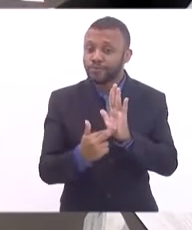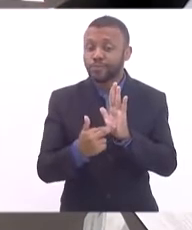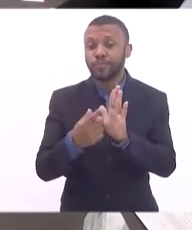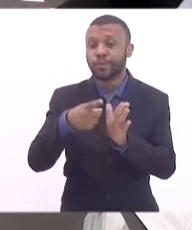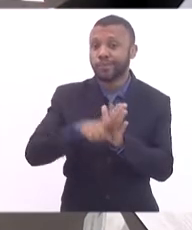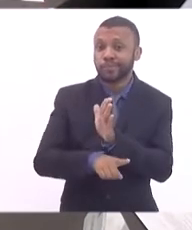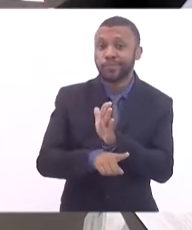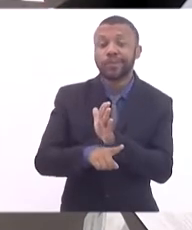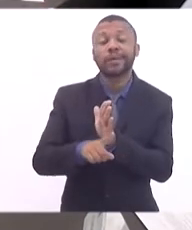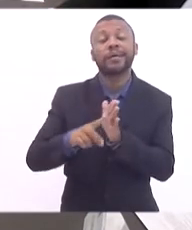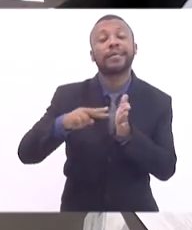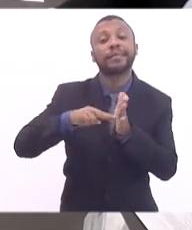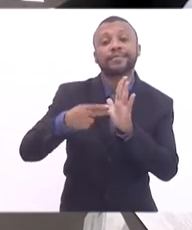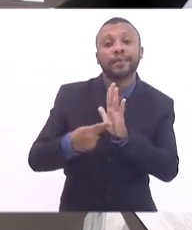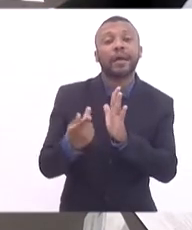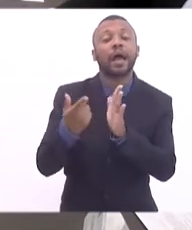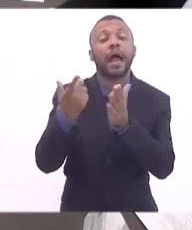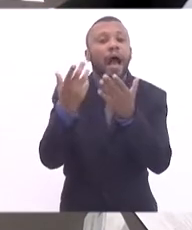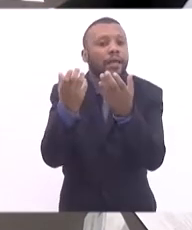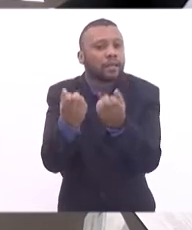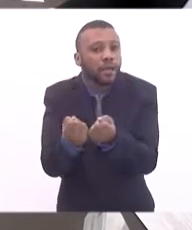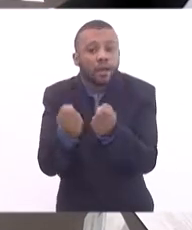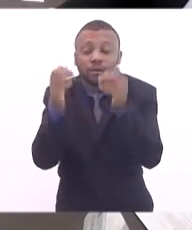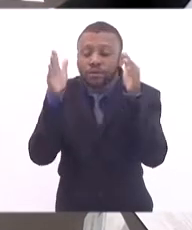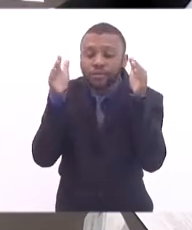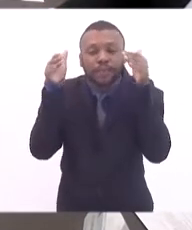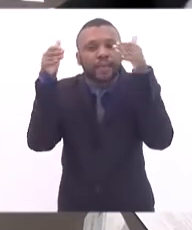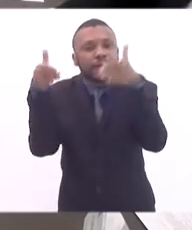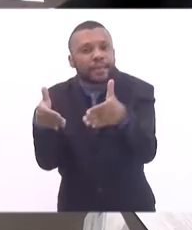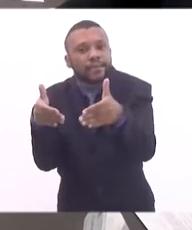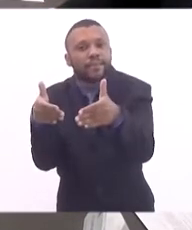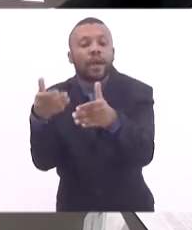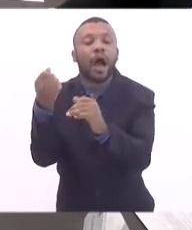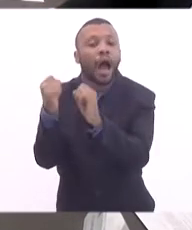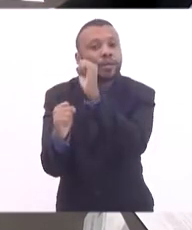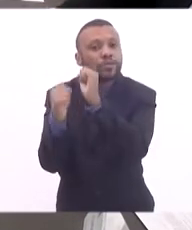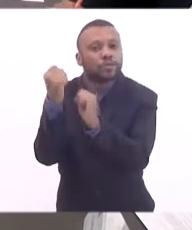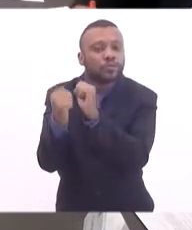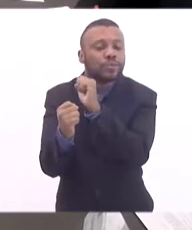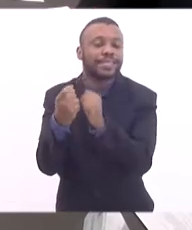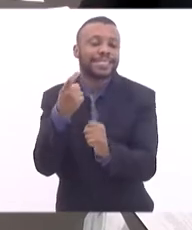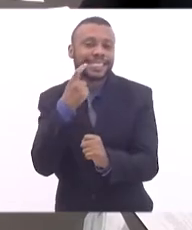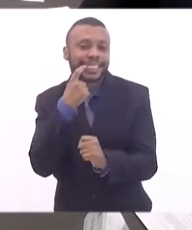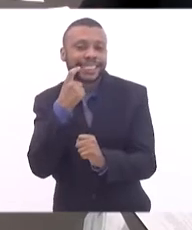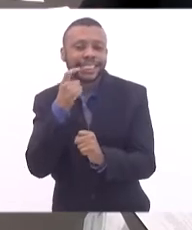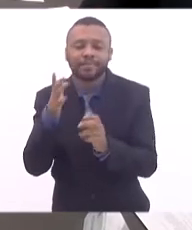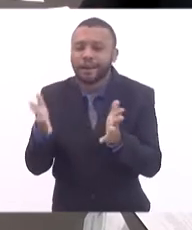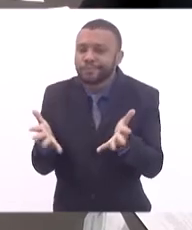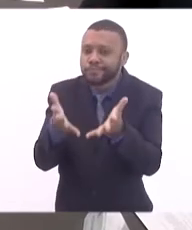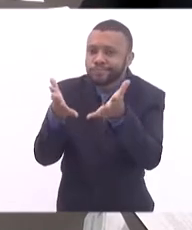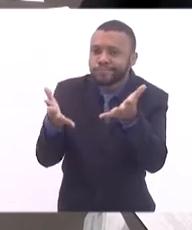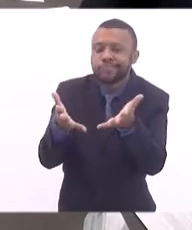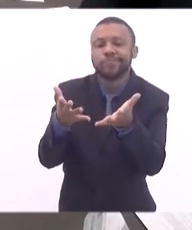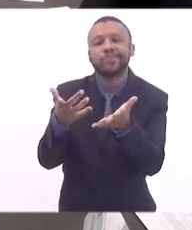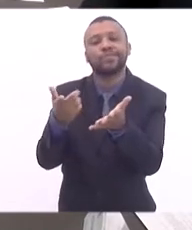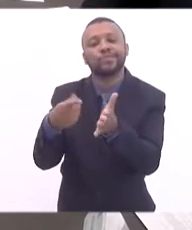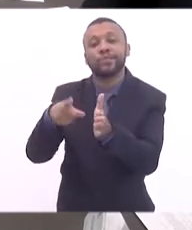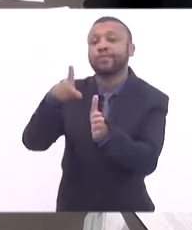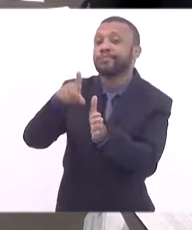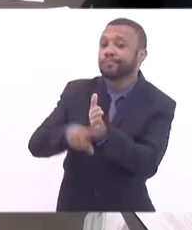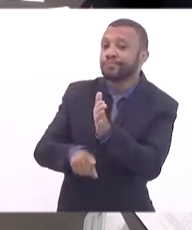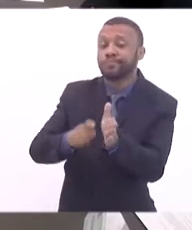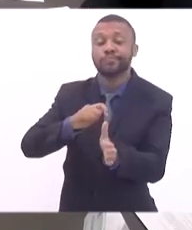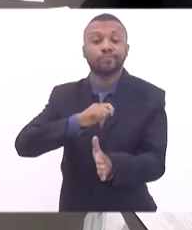configurar adesão é restrita a indústria de transformação plástica ao incentivo fiscal previsto no artigo